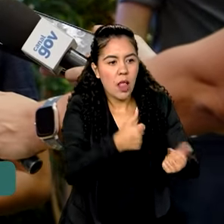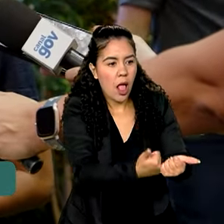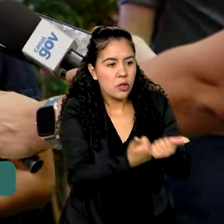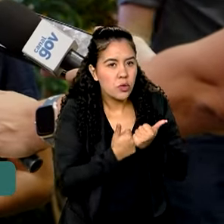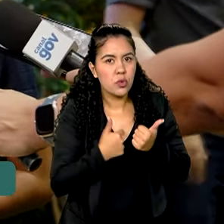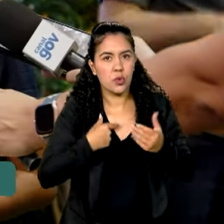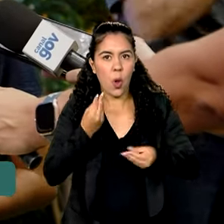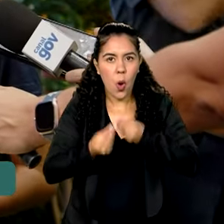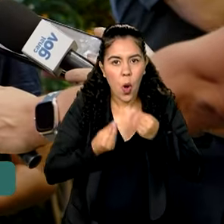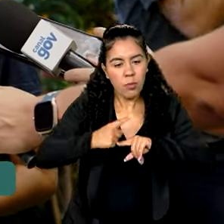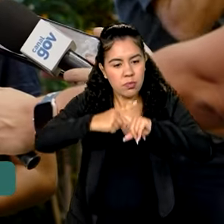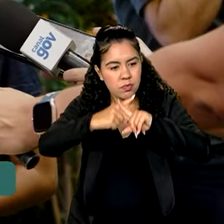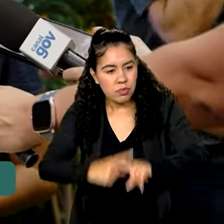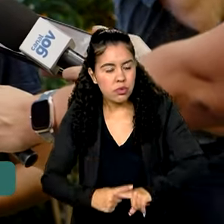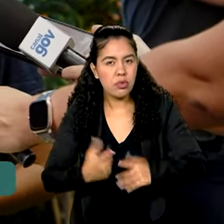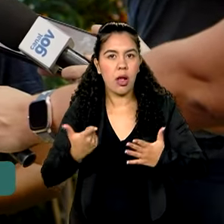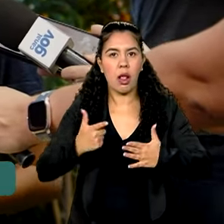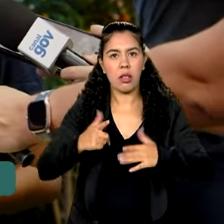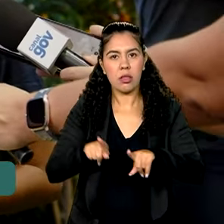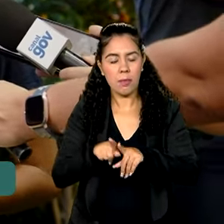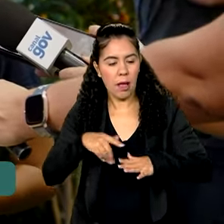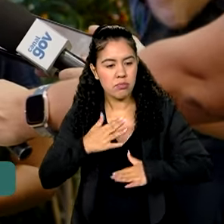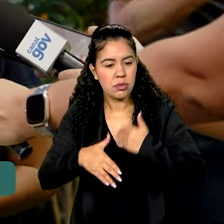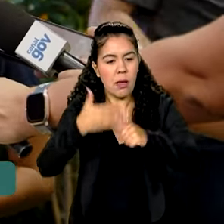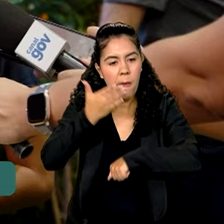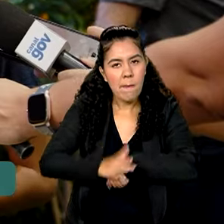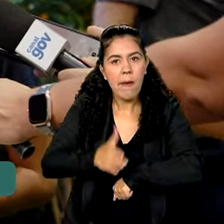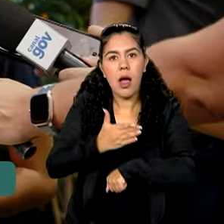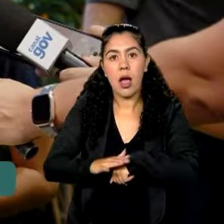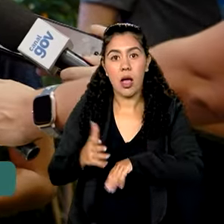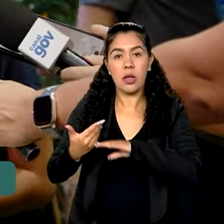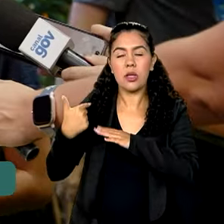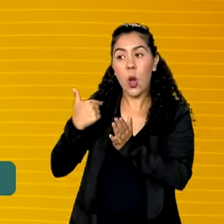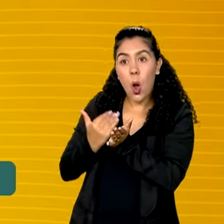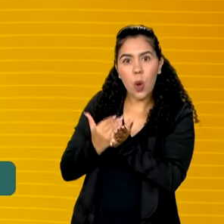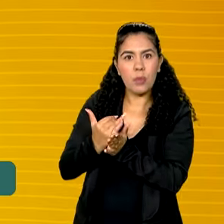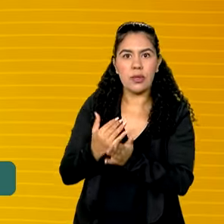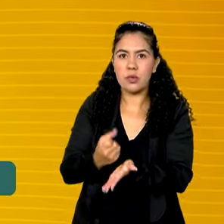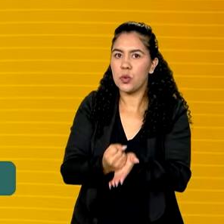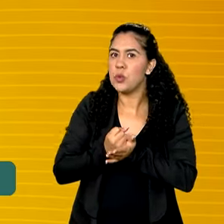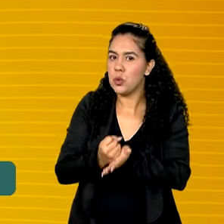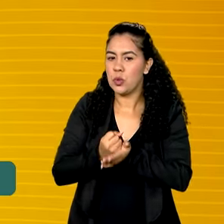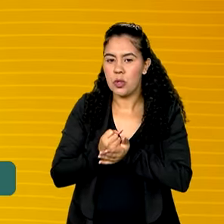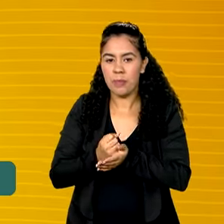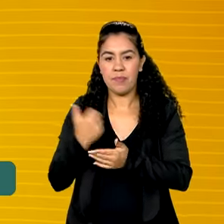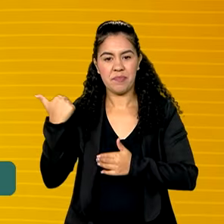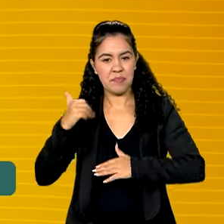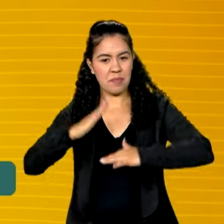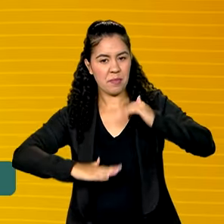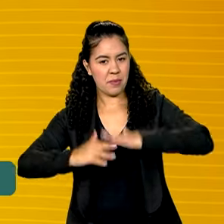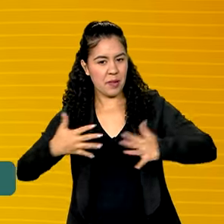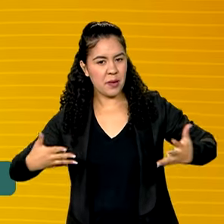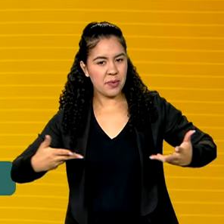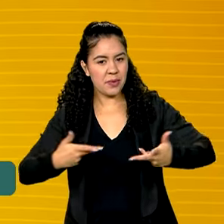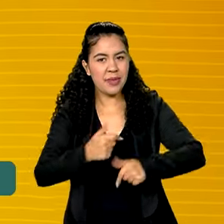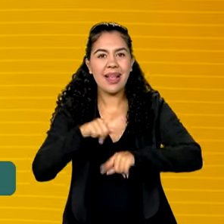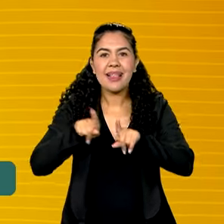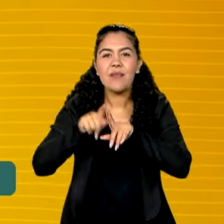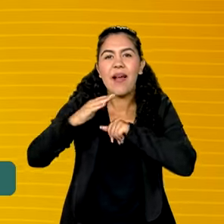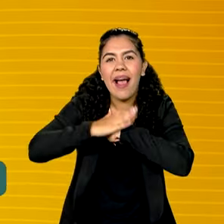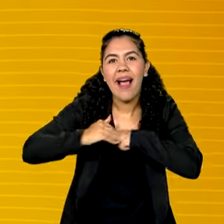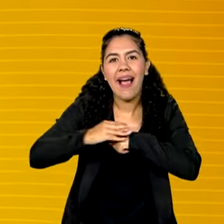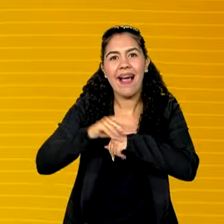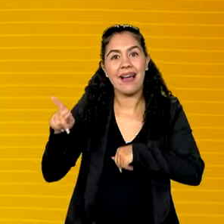nos campeonatos. E no início, assim, me ajudou bastante mesmo. Com sua habilidade e carisma, a brasileira